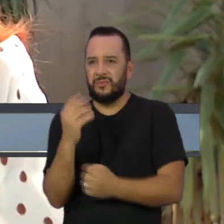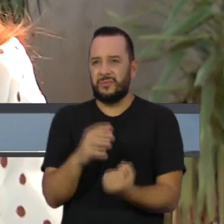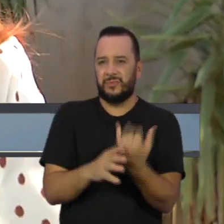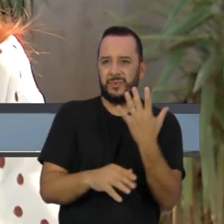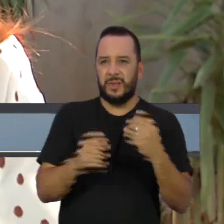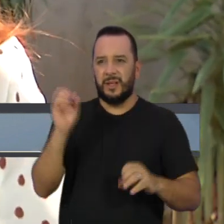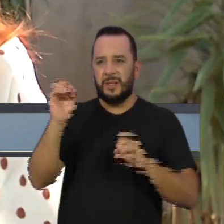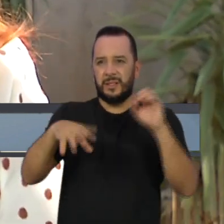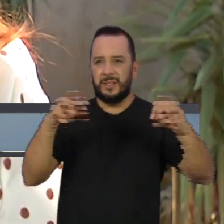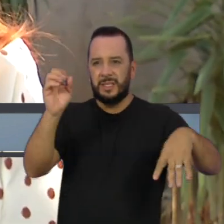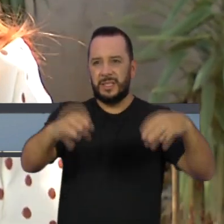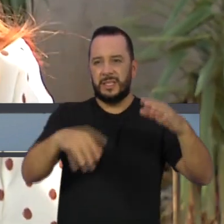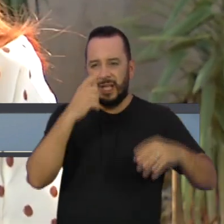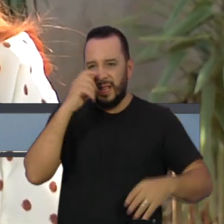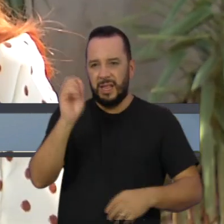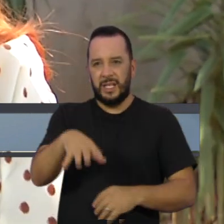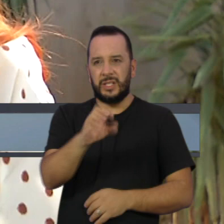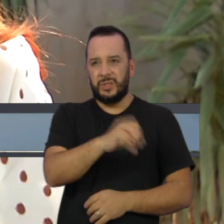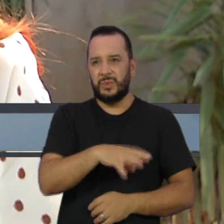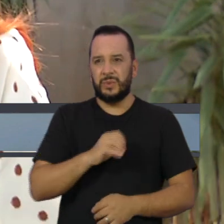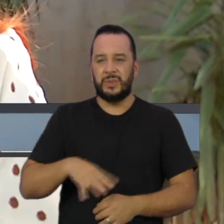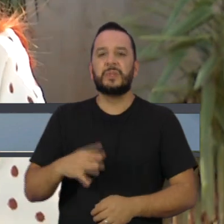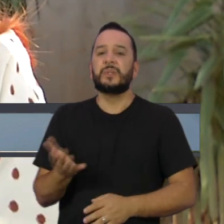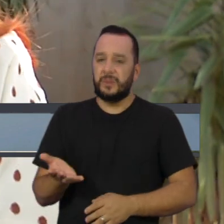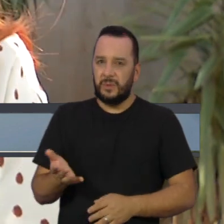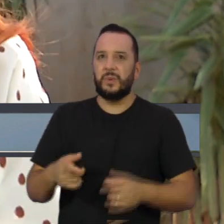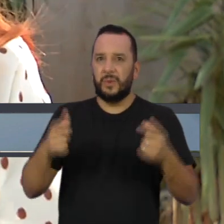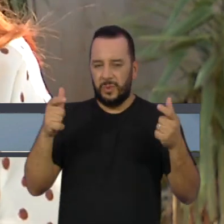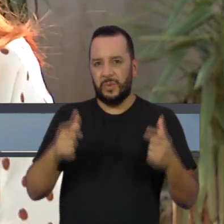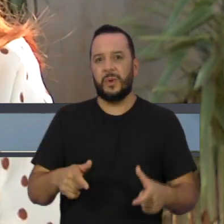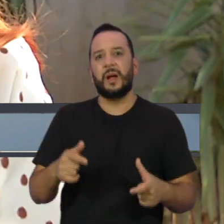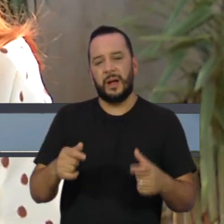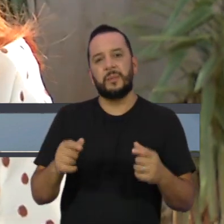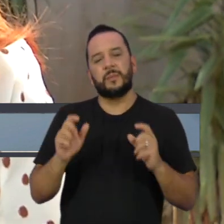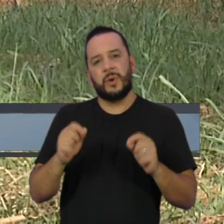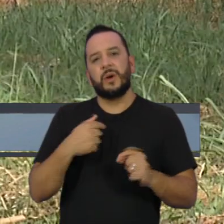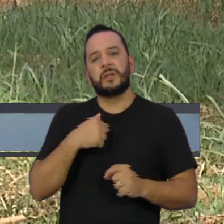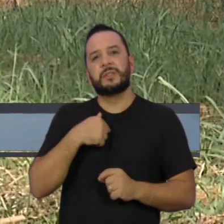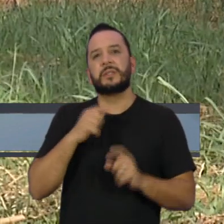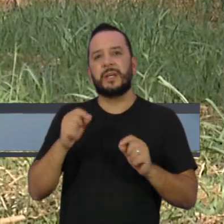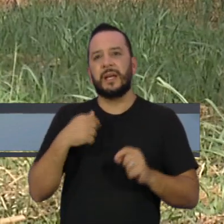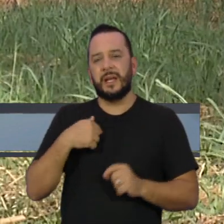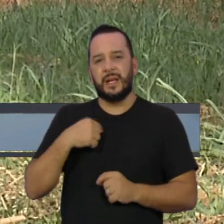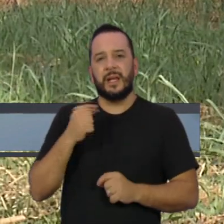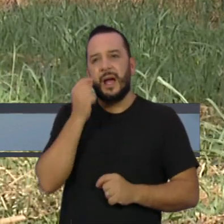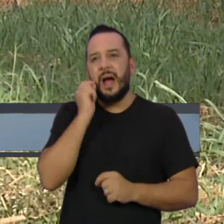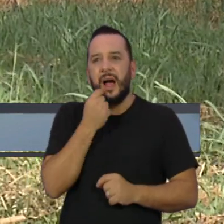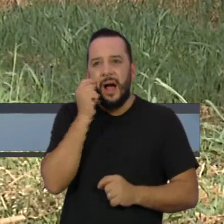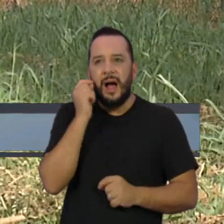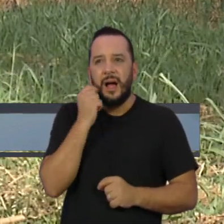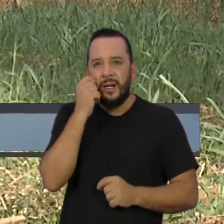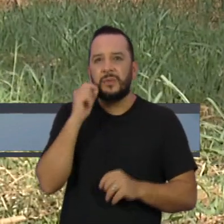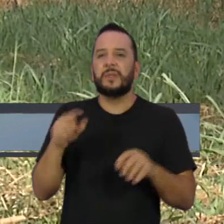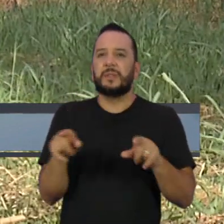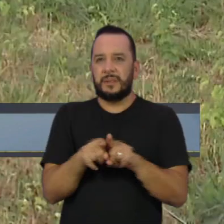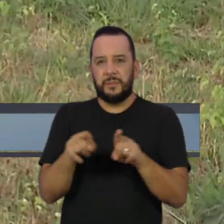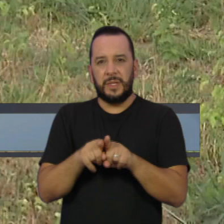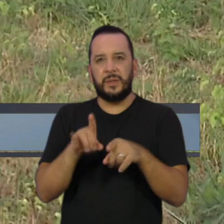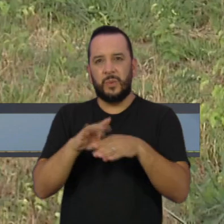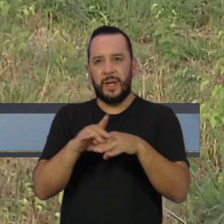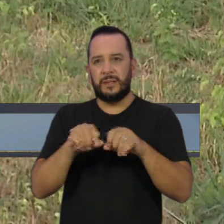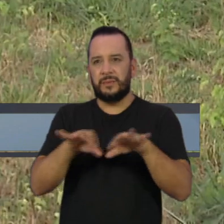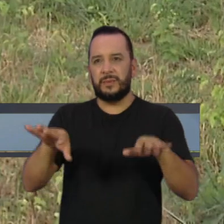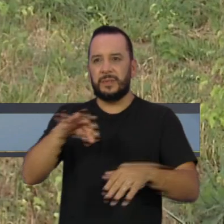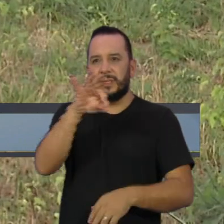resíduos descartados irregularmente nesses lotes é o local acaba sendo abrigo para animais peçonhentos e proliferação de vetores de doenças